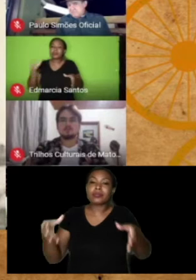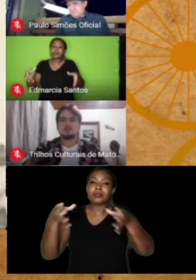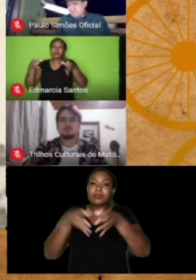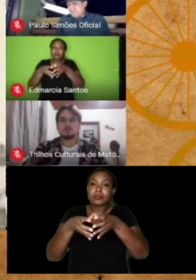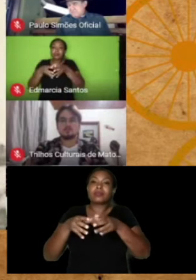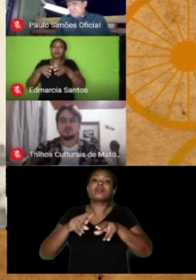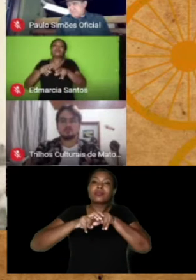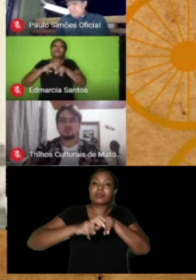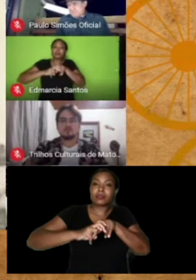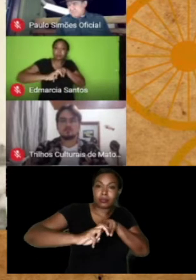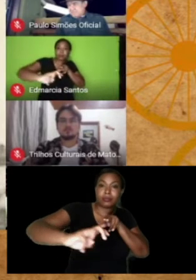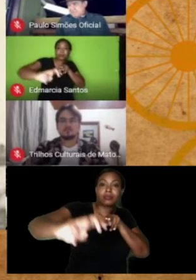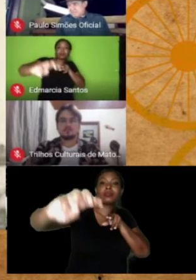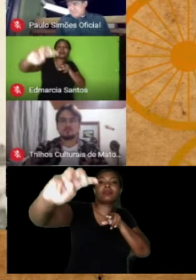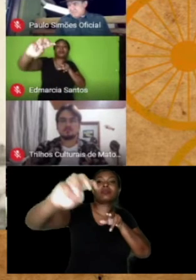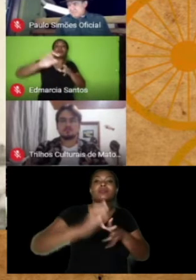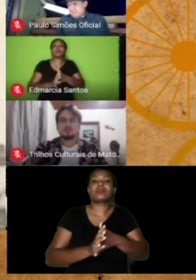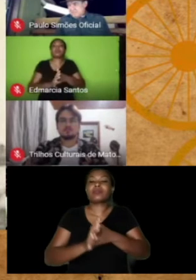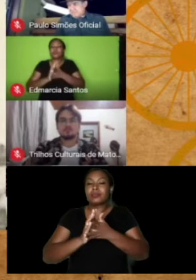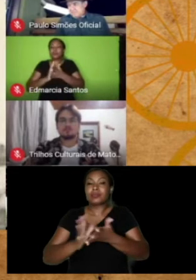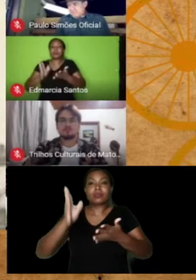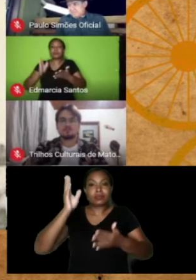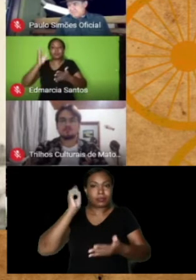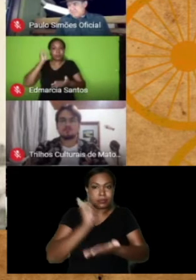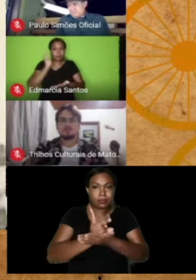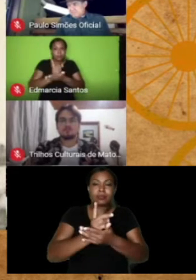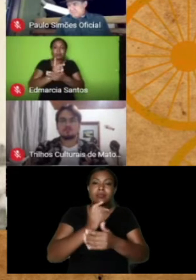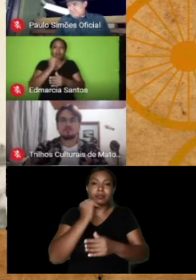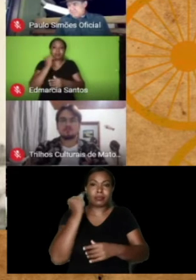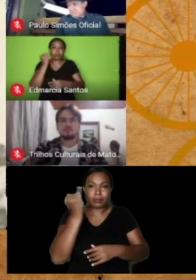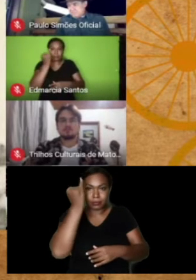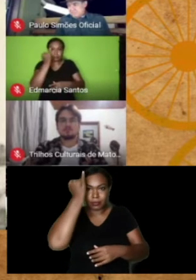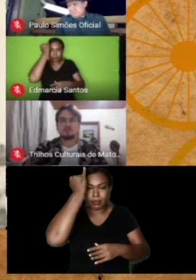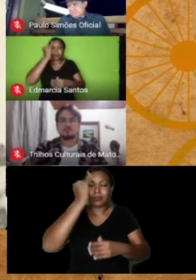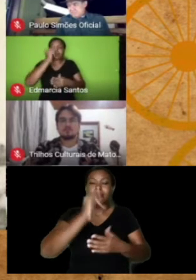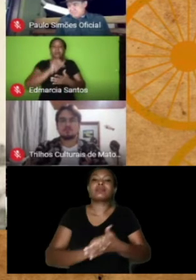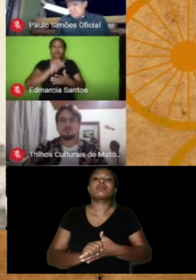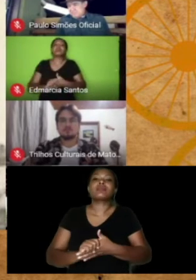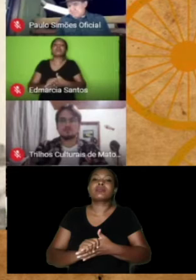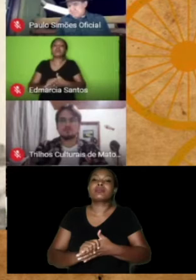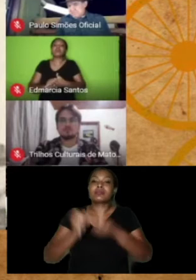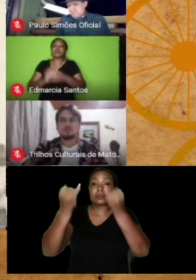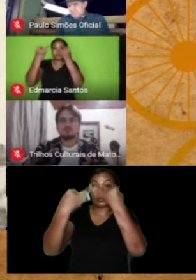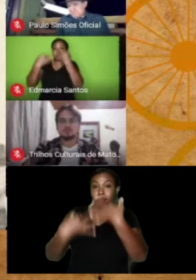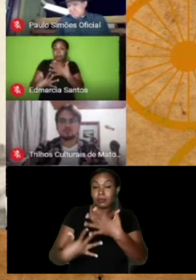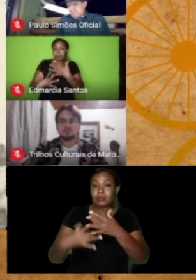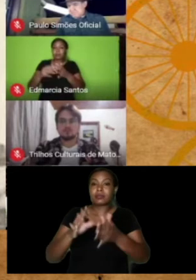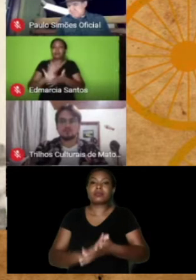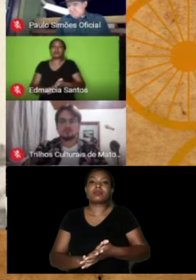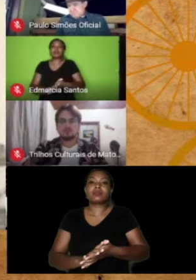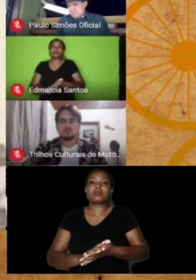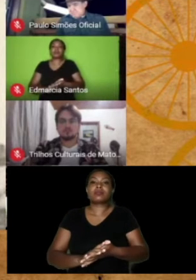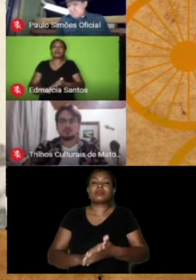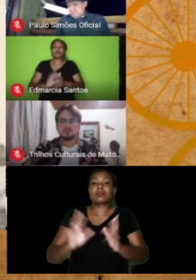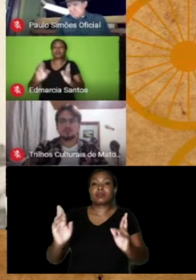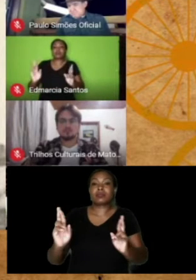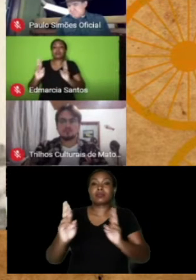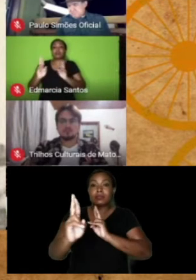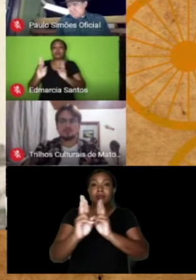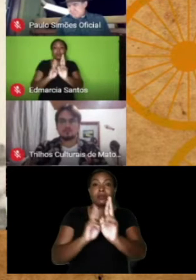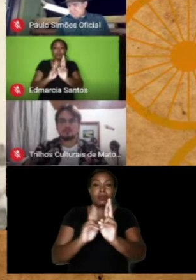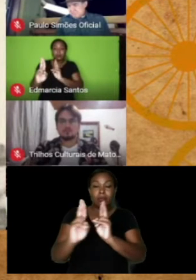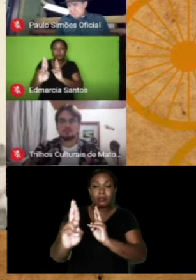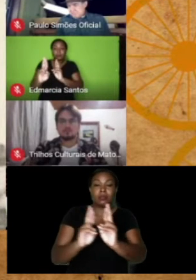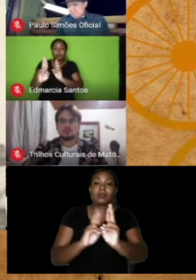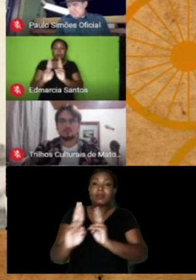ferrovia foi o grande divisor de águas para a vida, né? Então, a gente está falando dessa grande relação identitária que nós